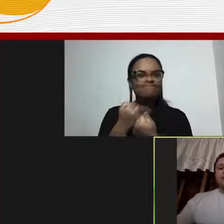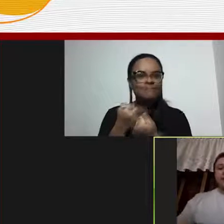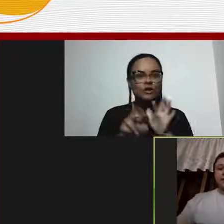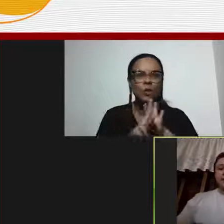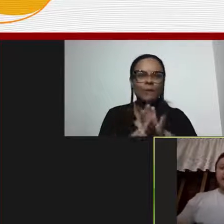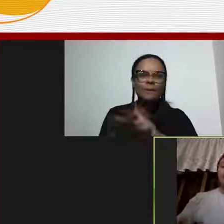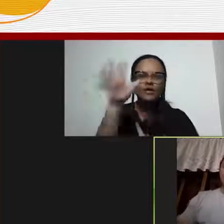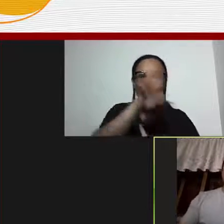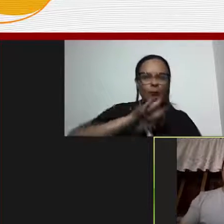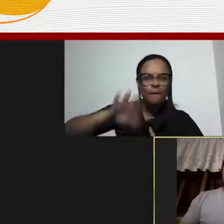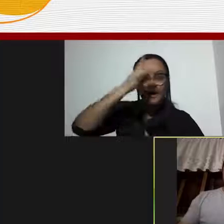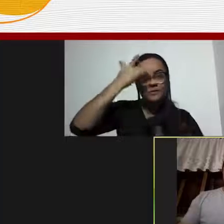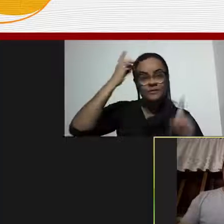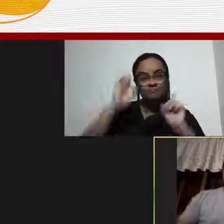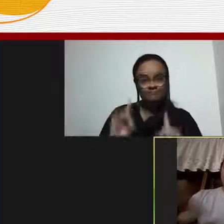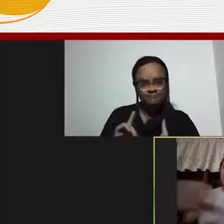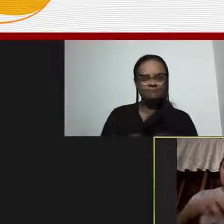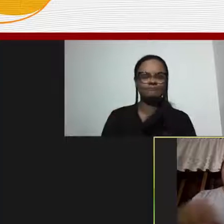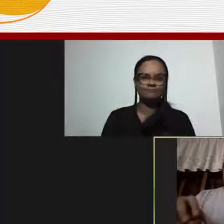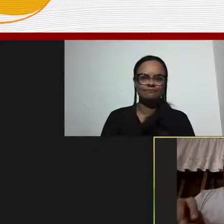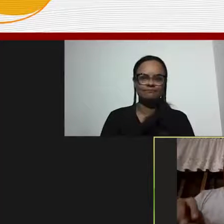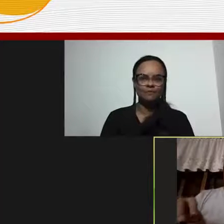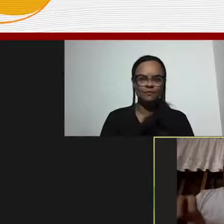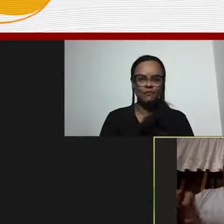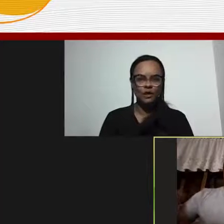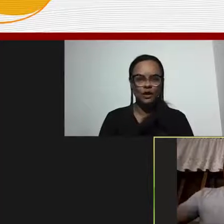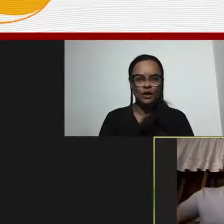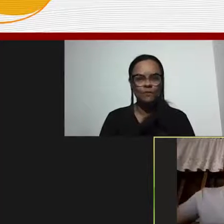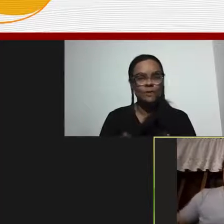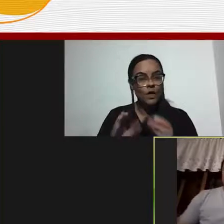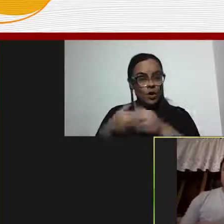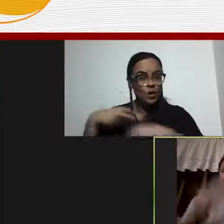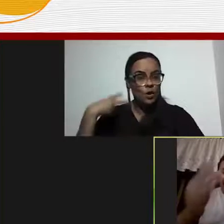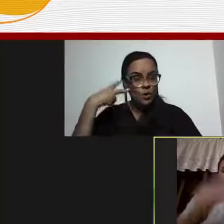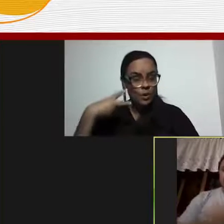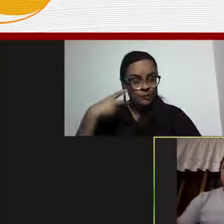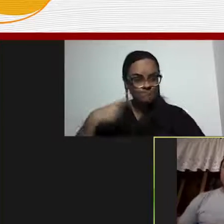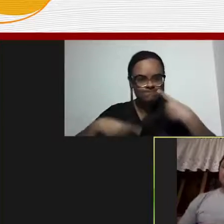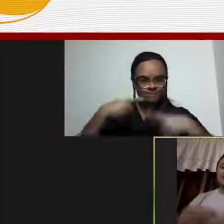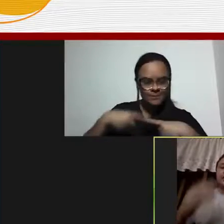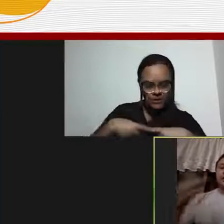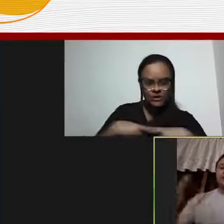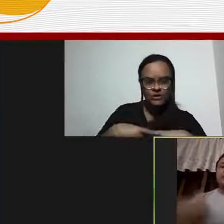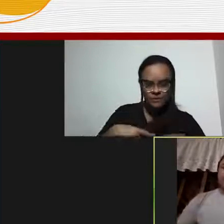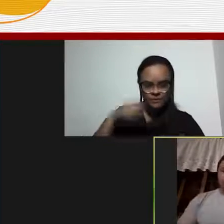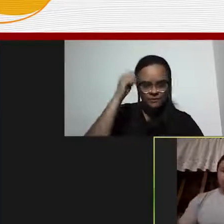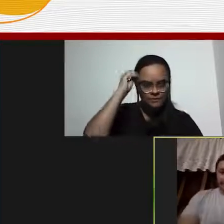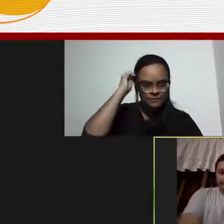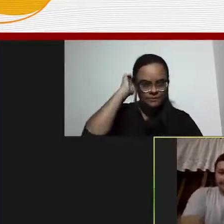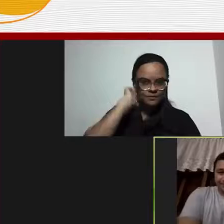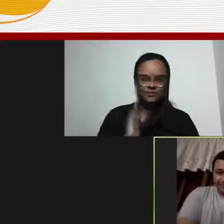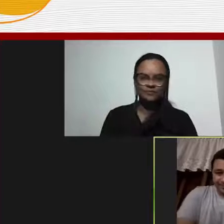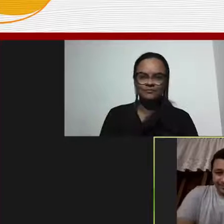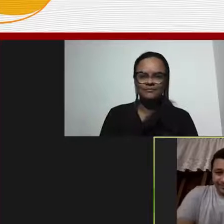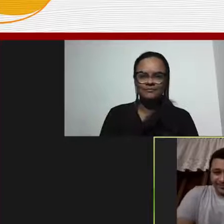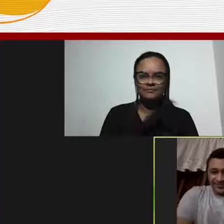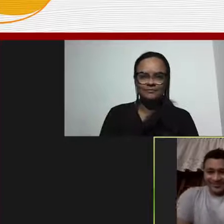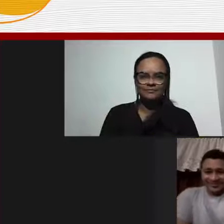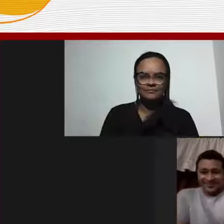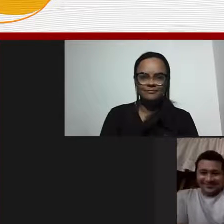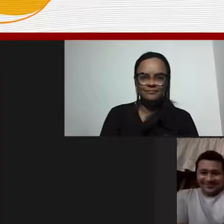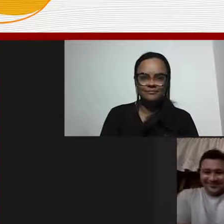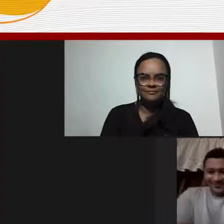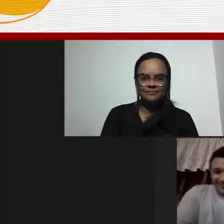vai nos representar muito bem nessa questão da política. Espero que tenha respondido a sua pergunta.